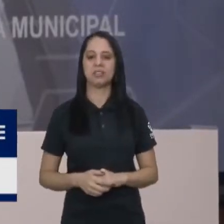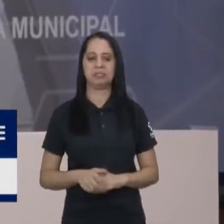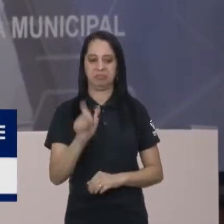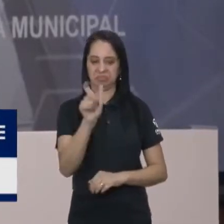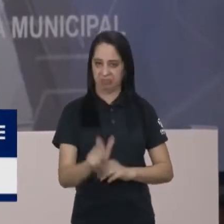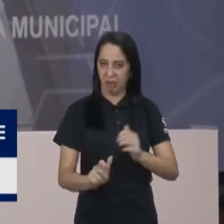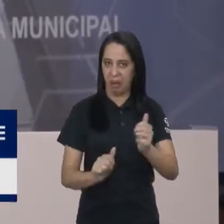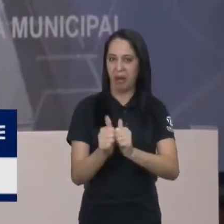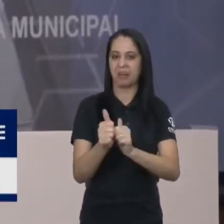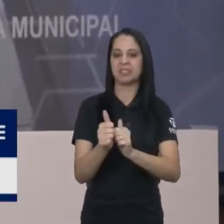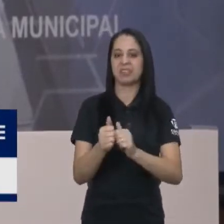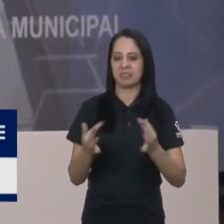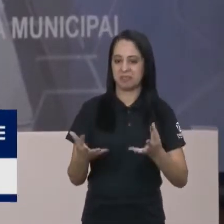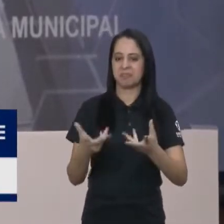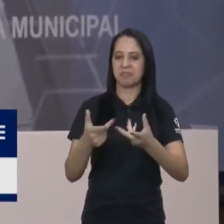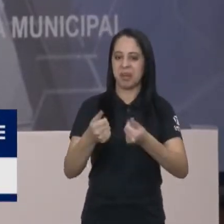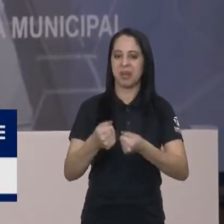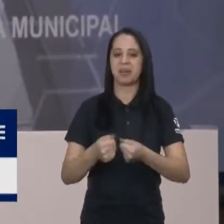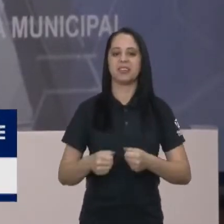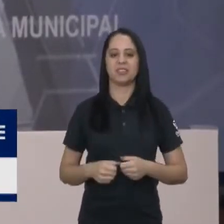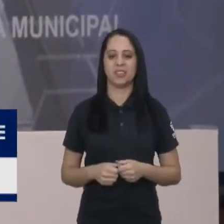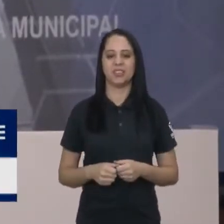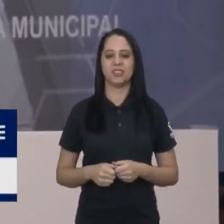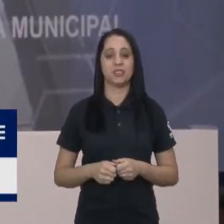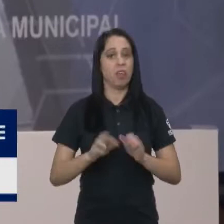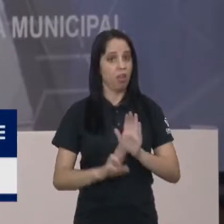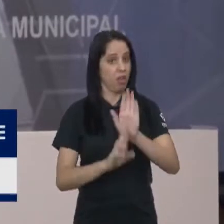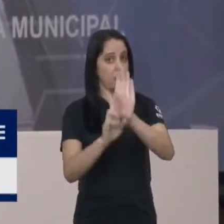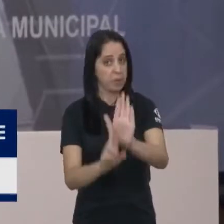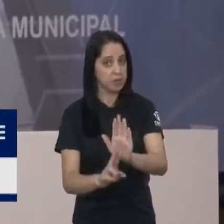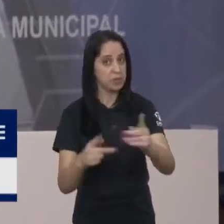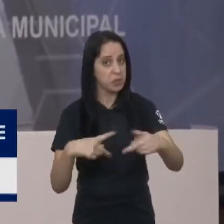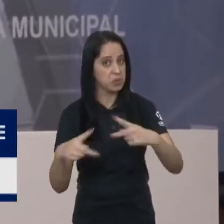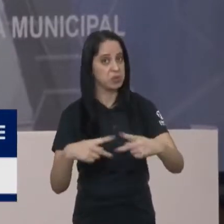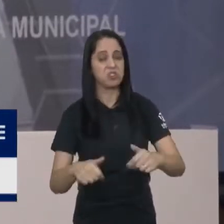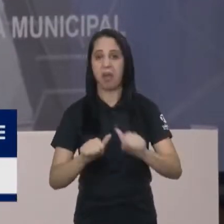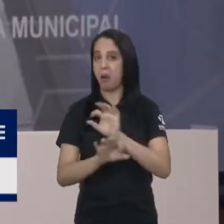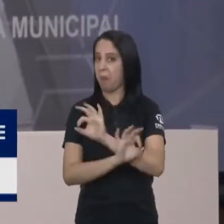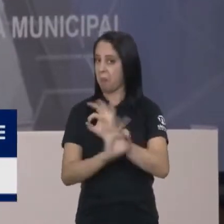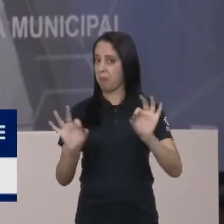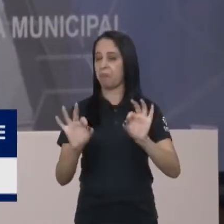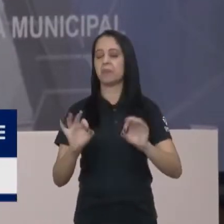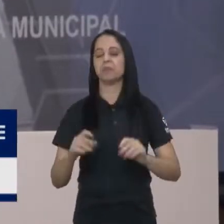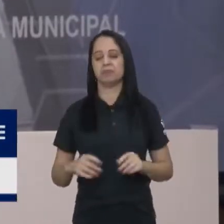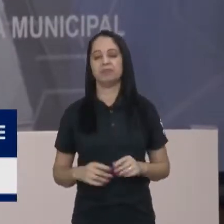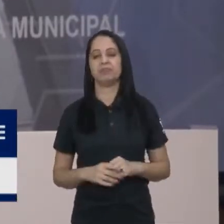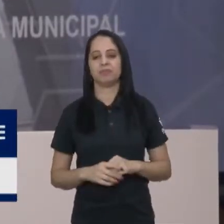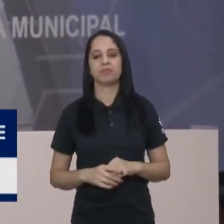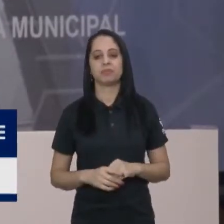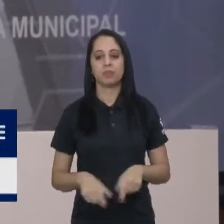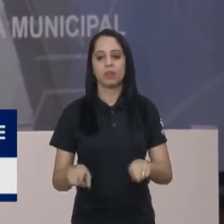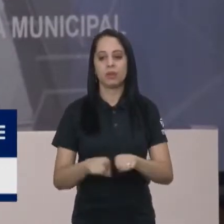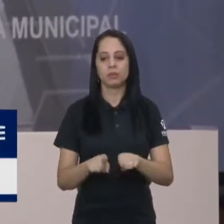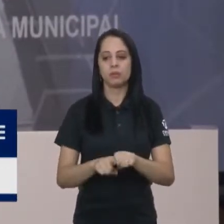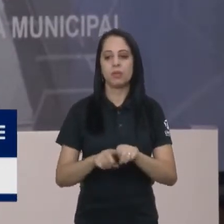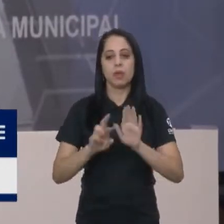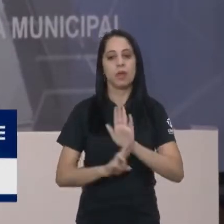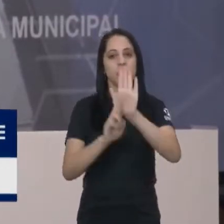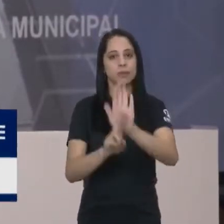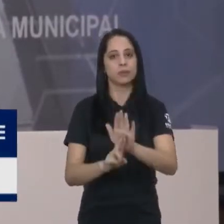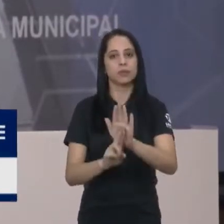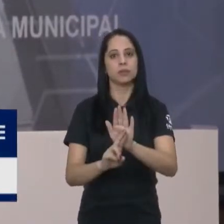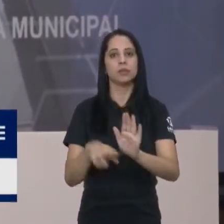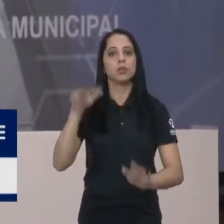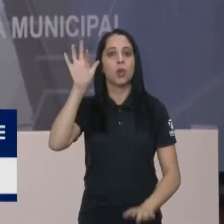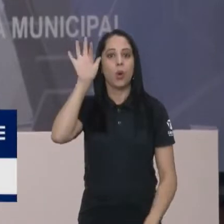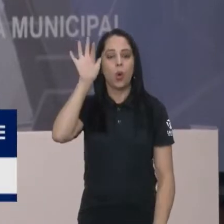atleta e representou muito bem São José aí. Que bacana. Representando o nosso prefeito, o Anderson